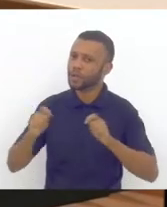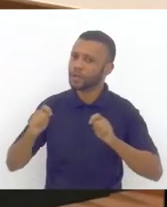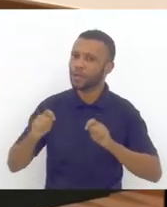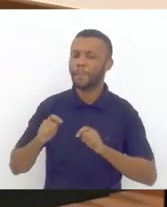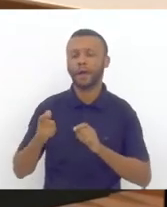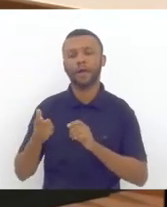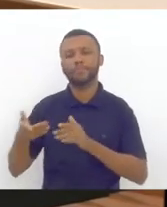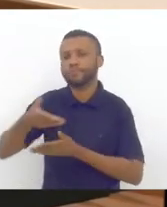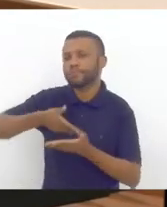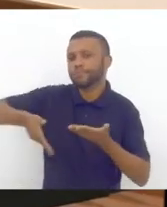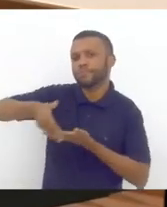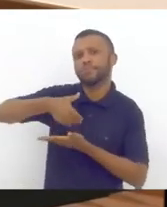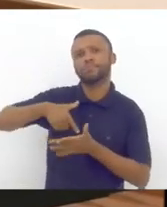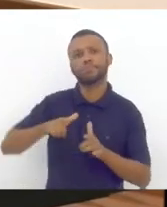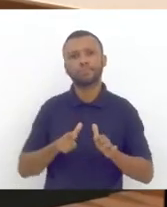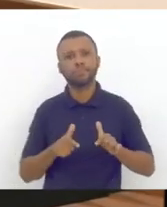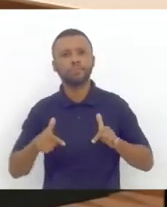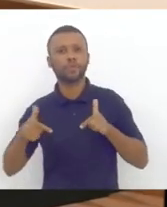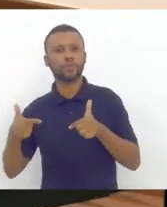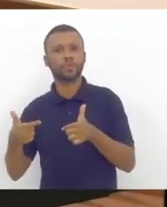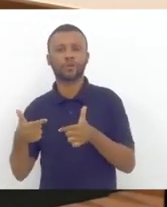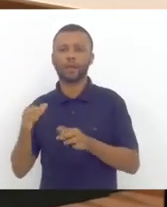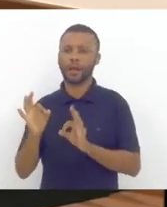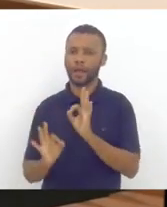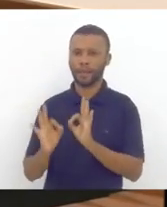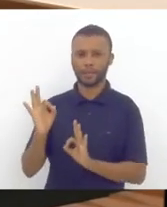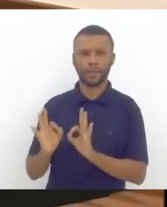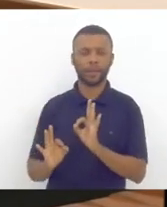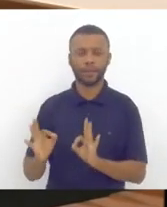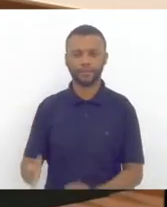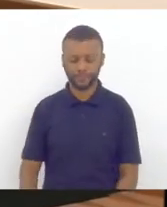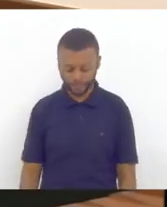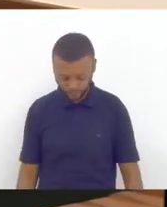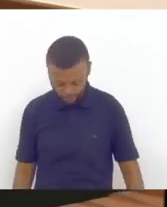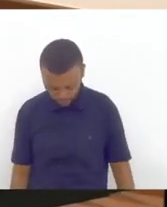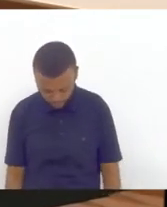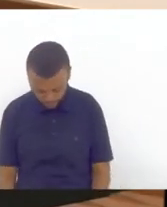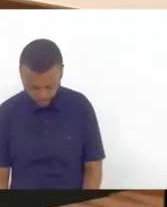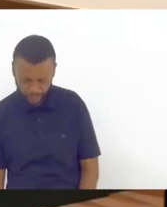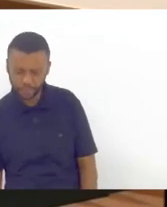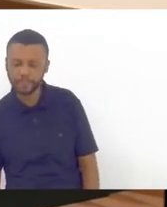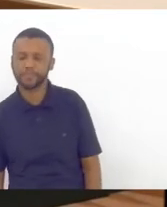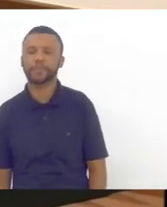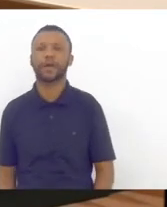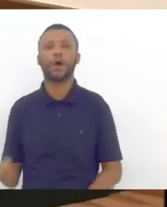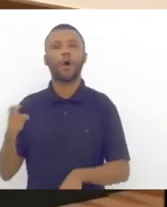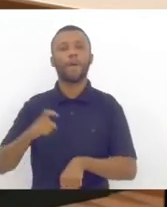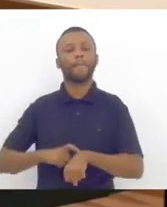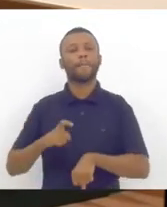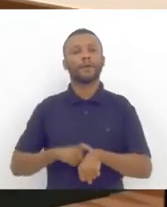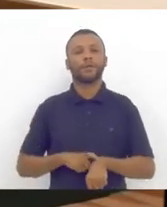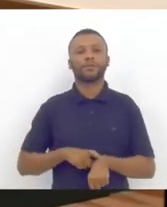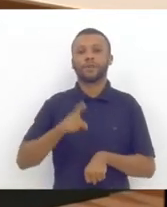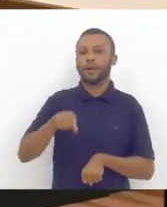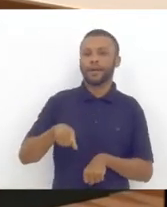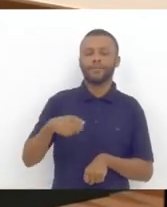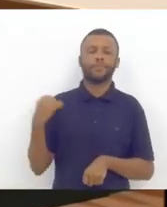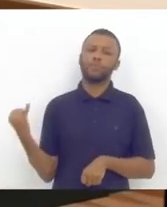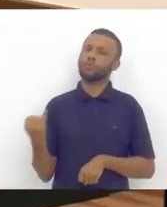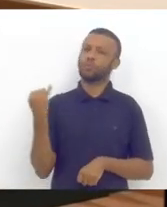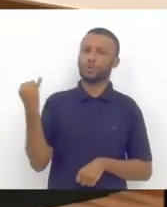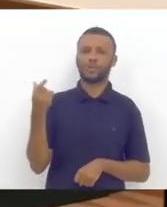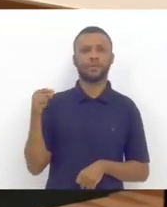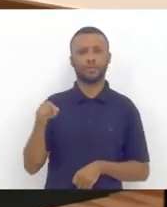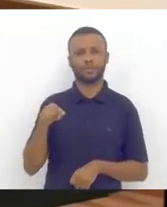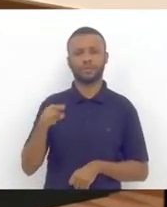a serem realizados. Mas é isso, este é um momento ímpar em